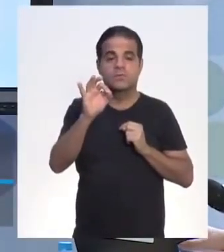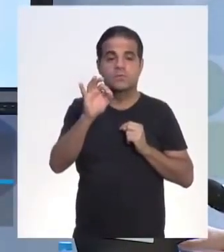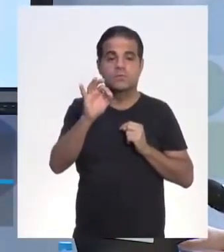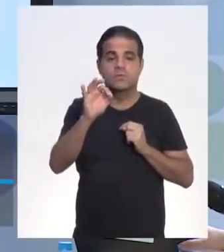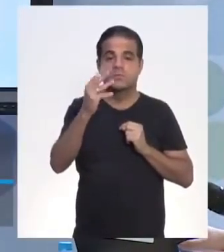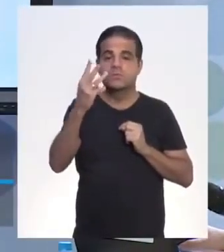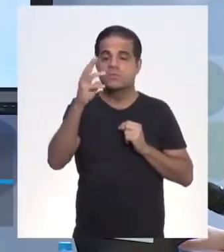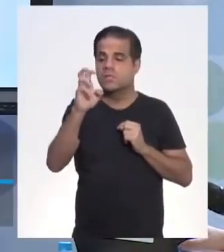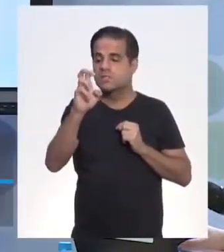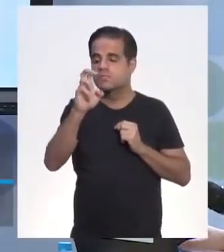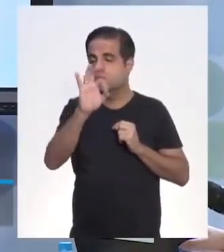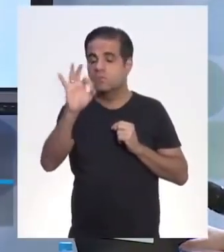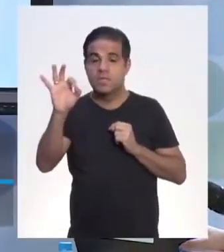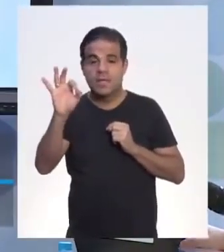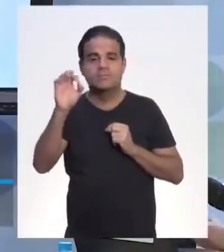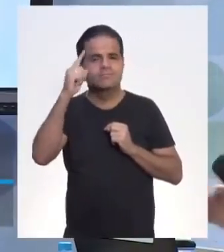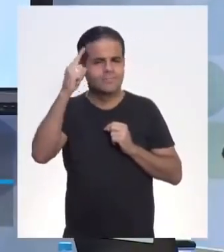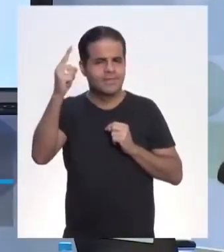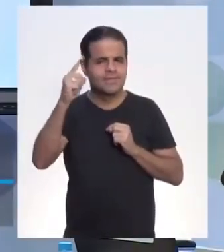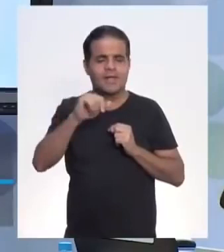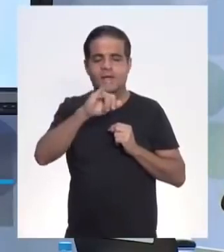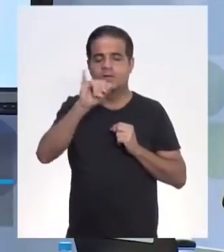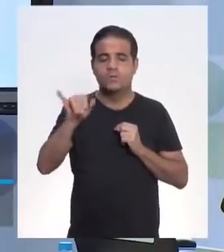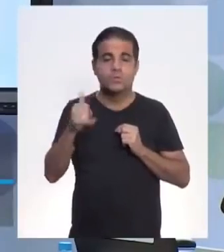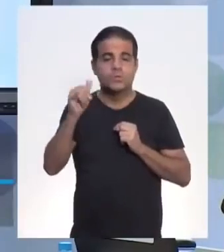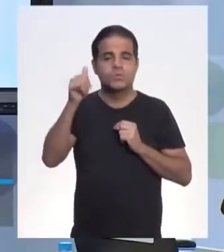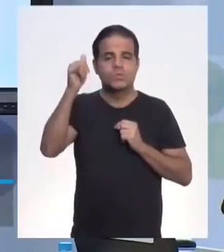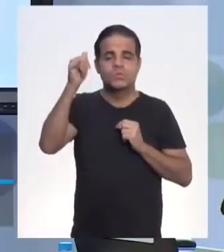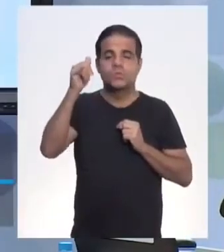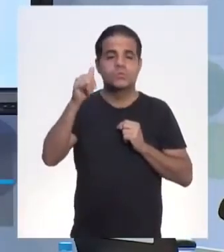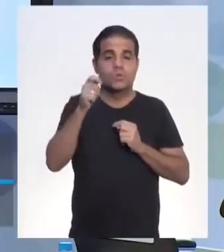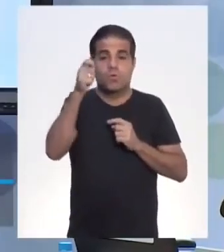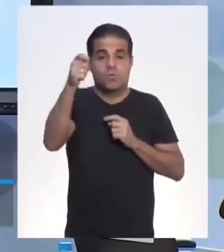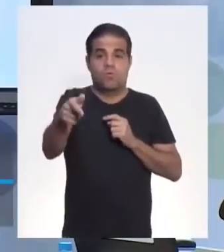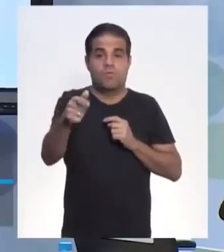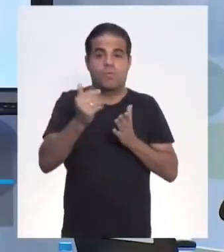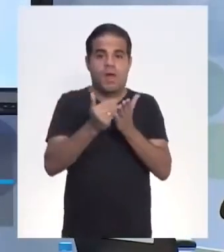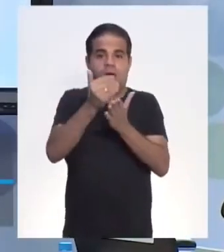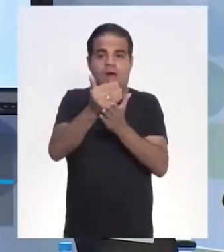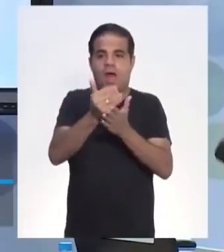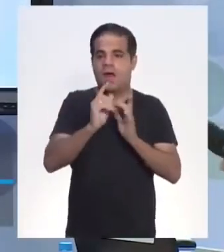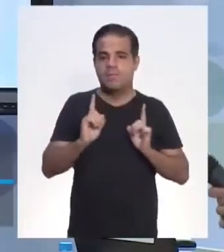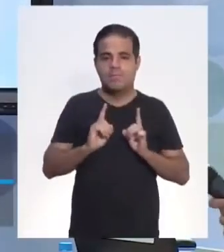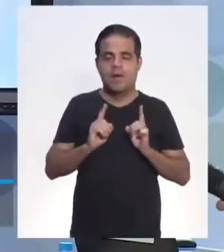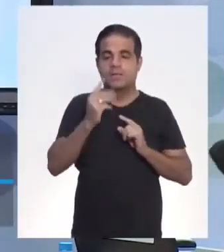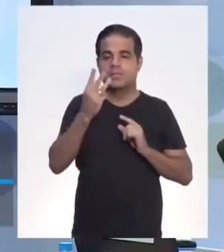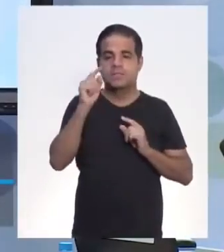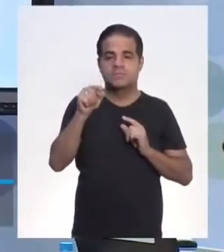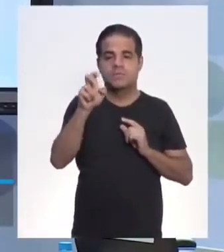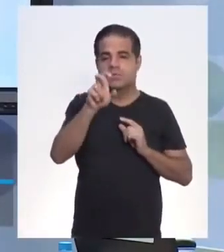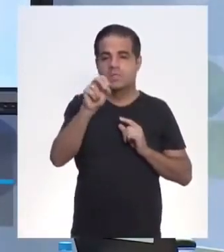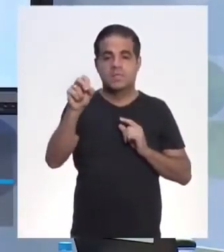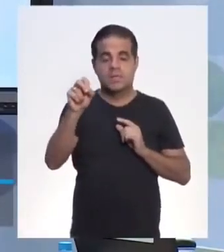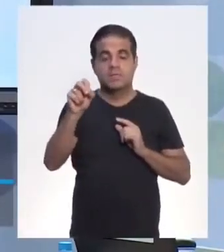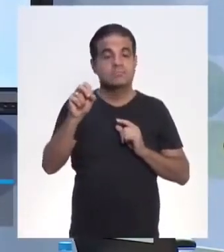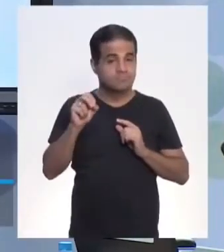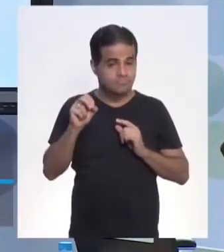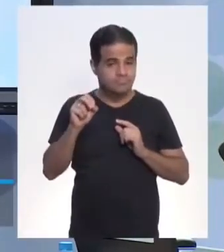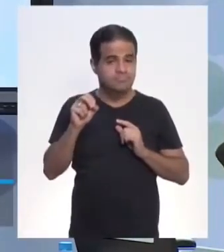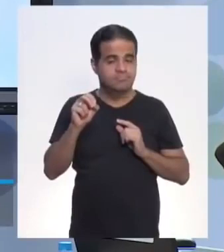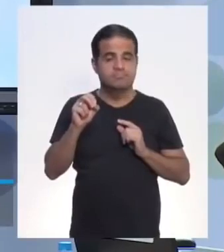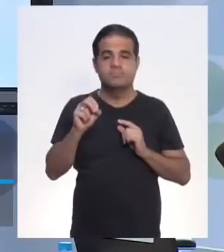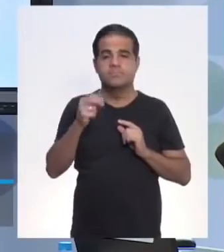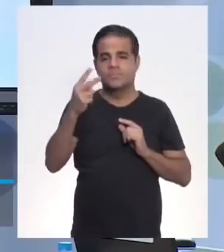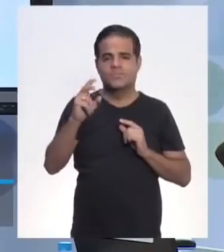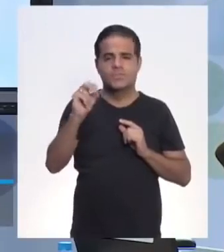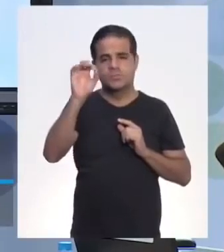dos 3.500 que aquela ideia do juros então eu não vou pagar a mais 3.500 ó